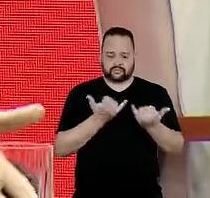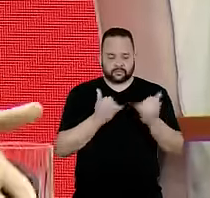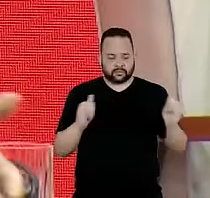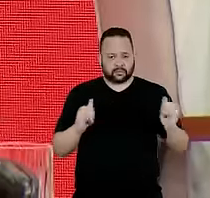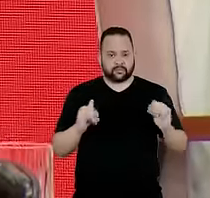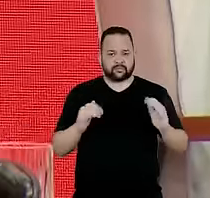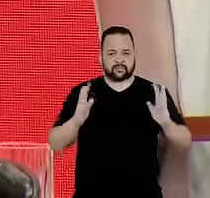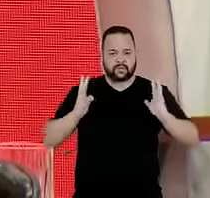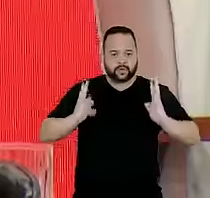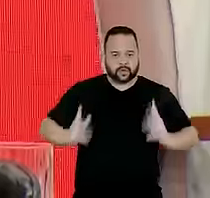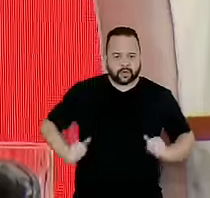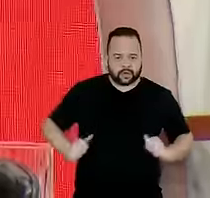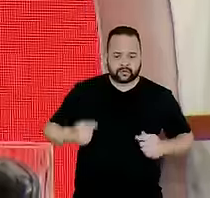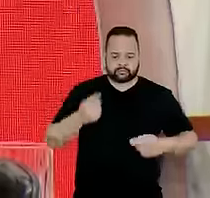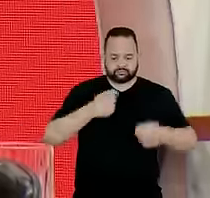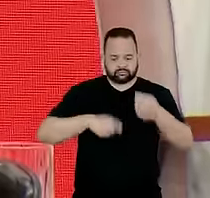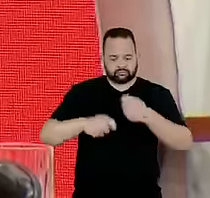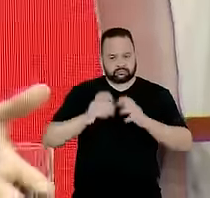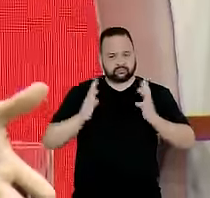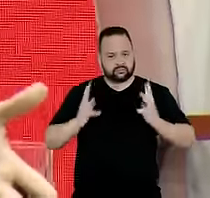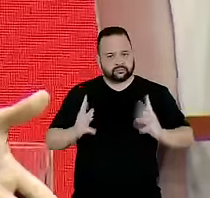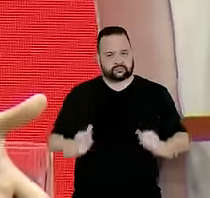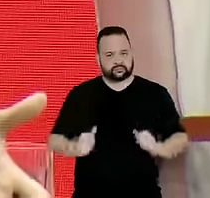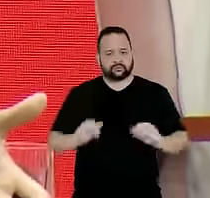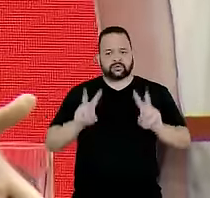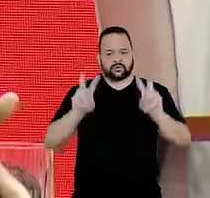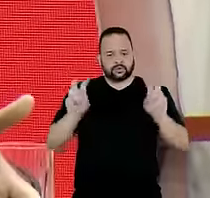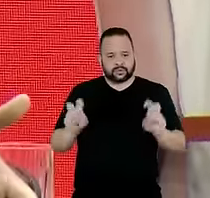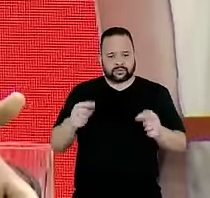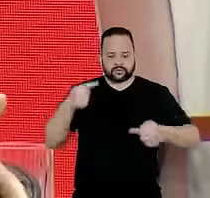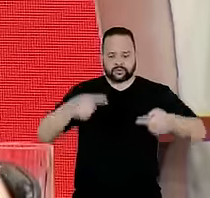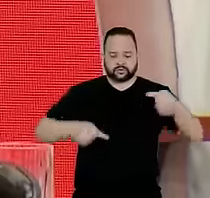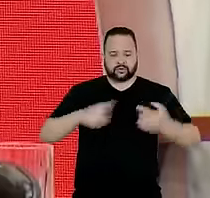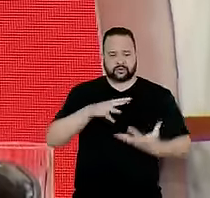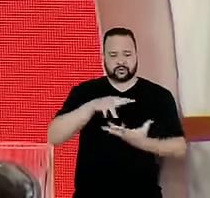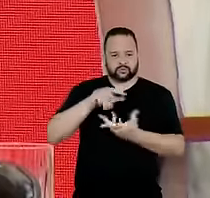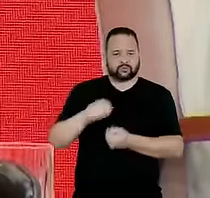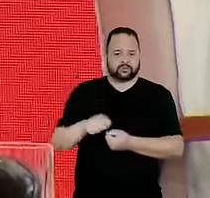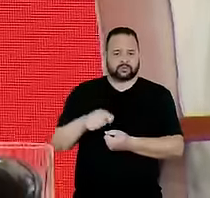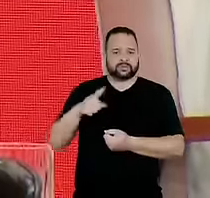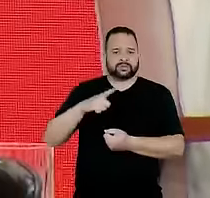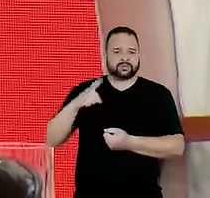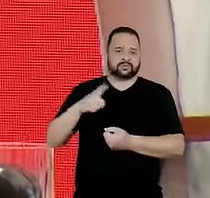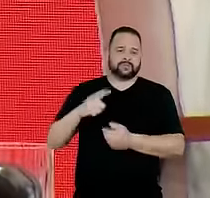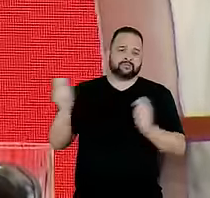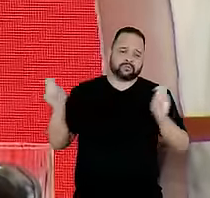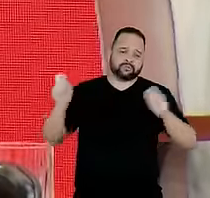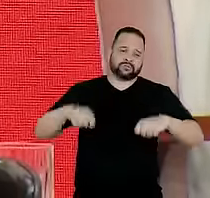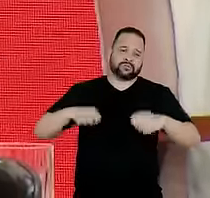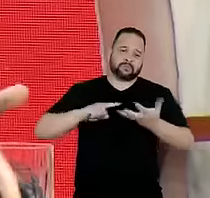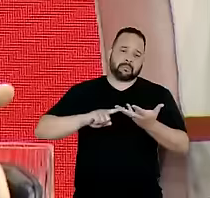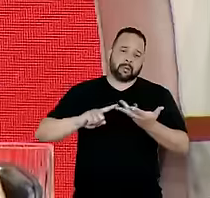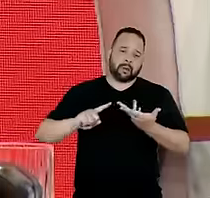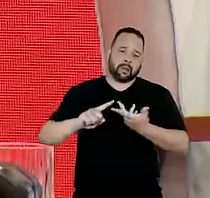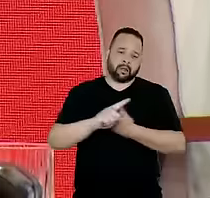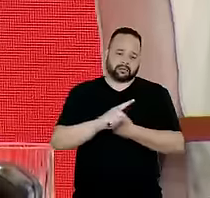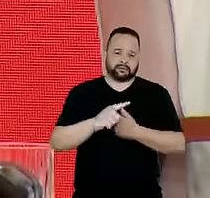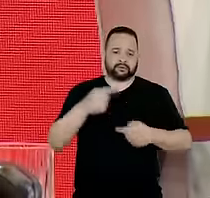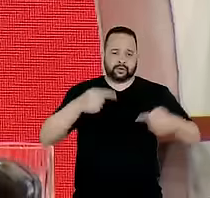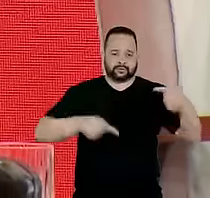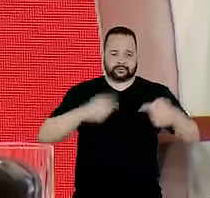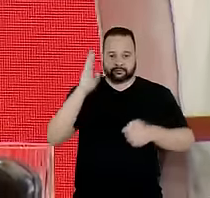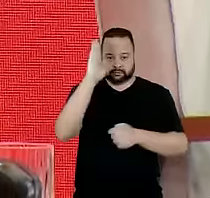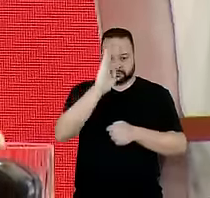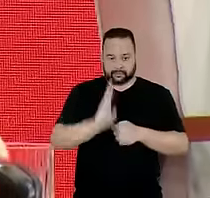pauta global que traz uma imensidão de oportunidades pro Brasil então assim o ministro Haddad foi muito acolhedor